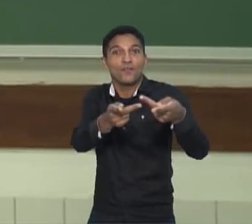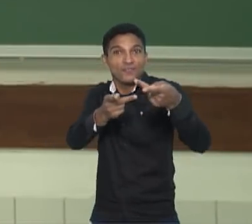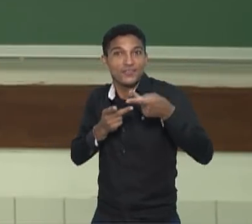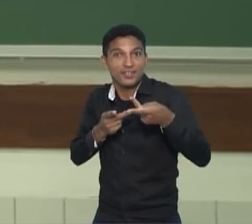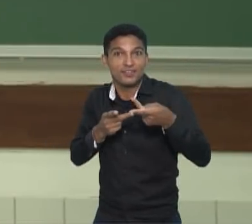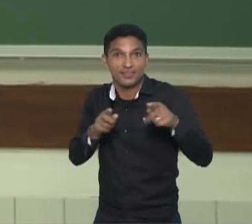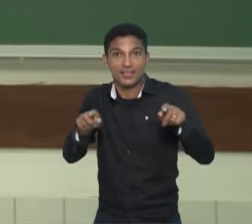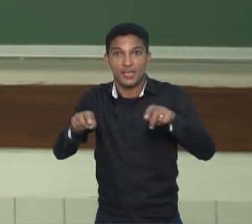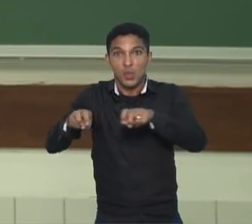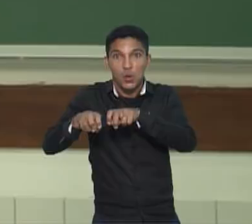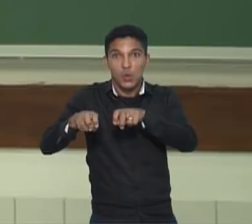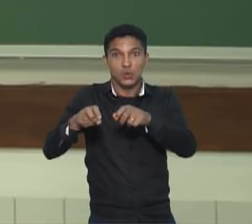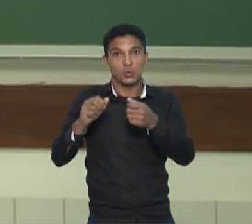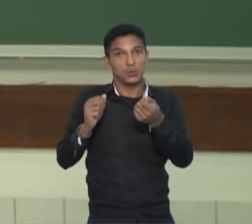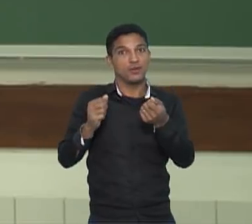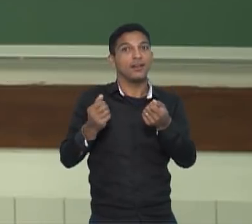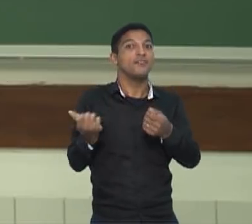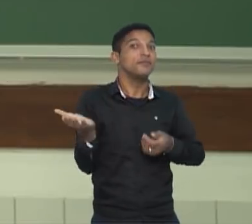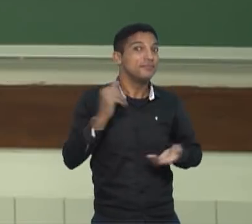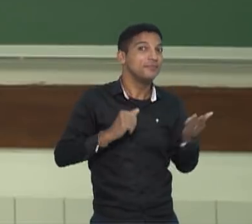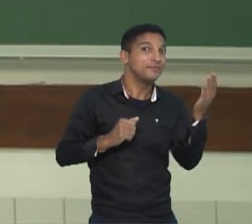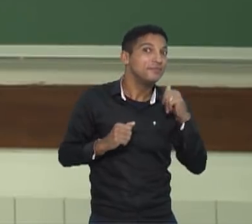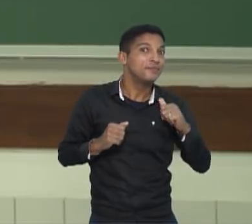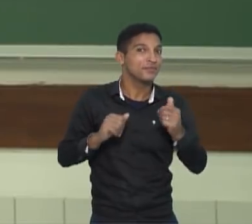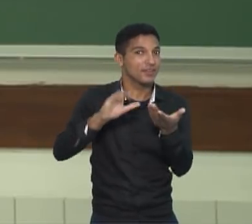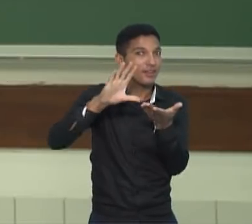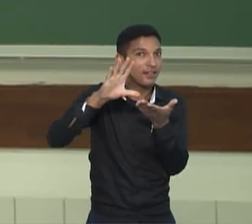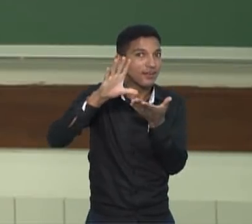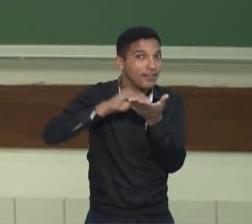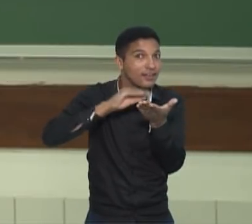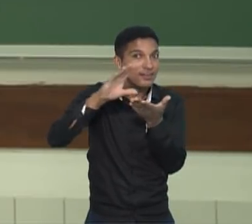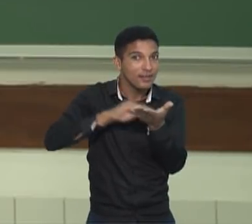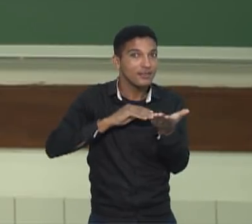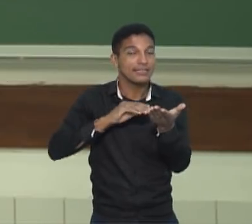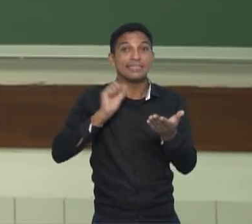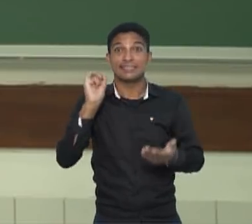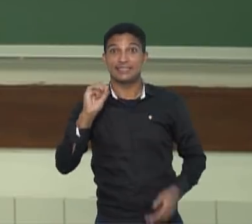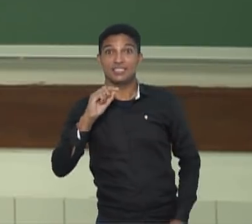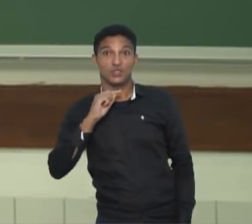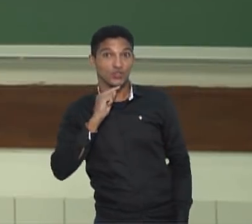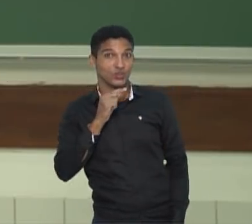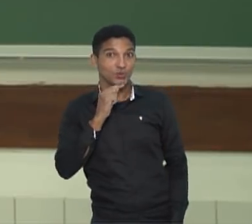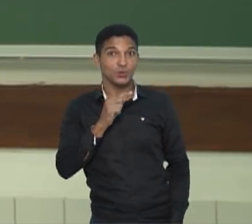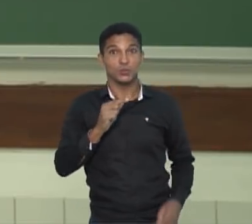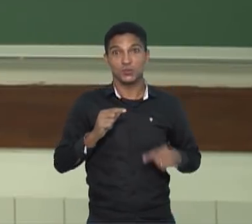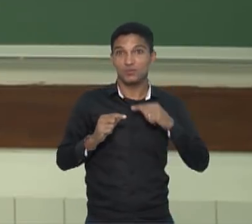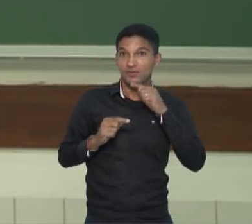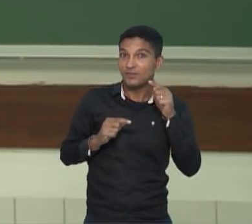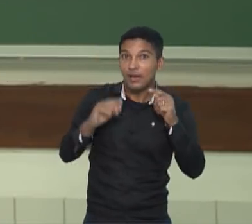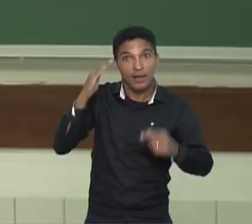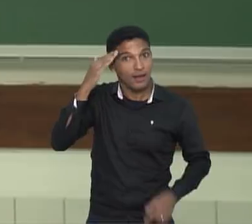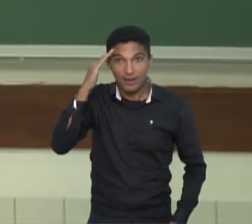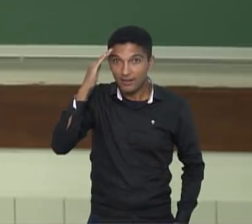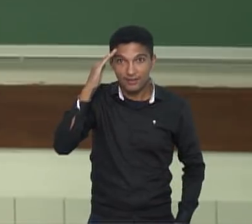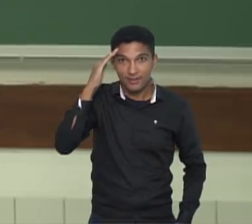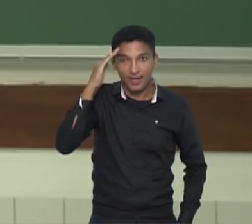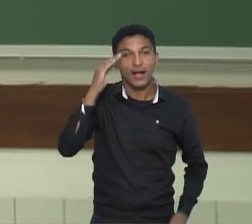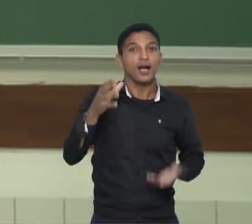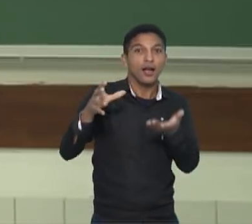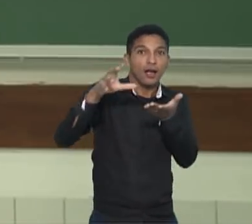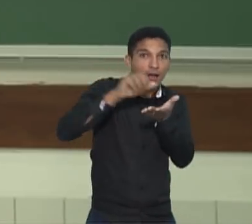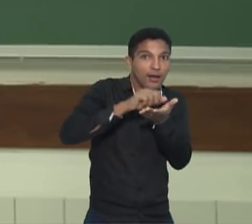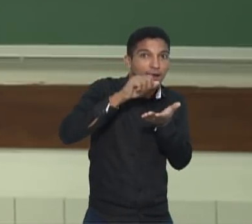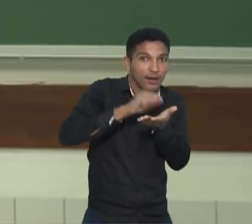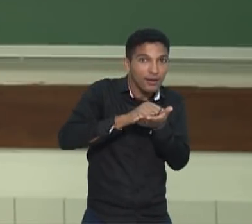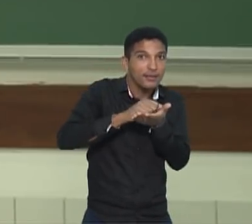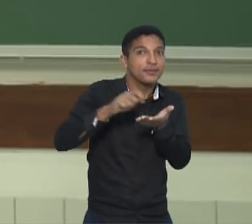participar, a anotar, né, para depois ver as dúvidas, se compreendeu ou não o conteúdo. Mas enquanto vocês